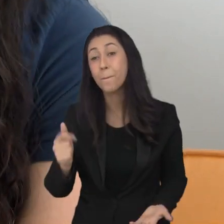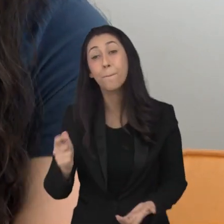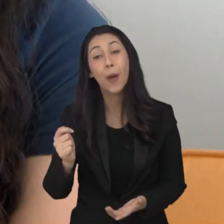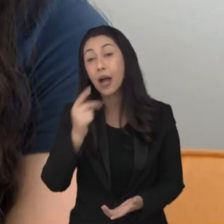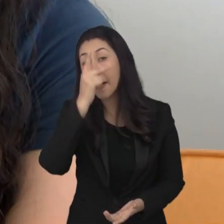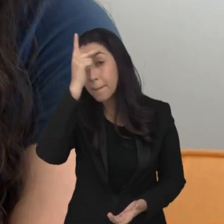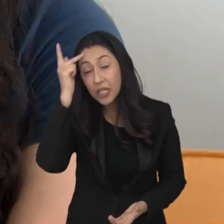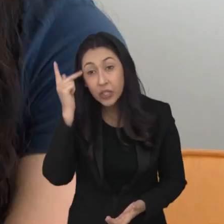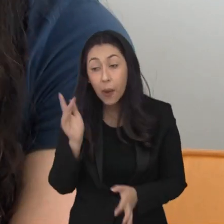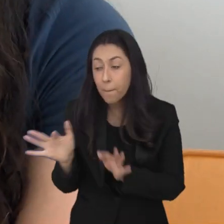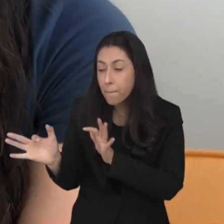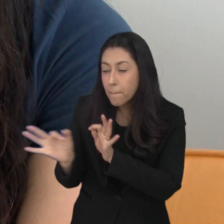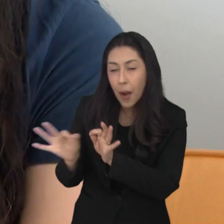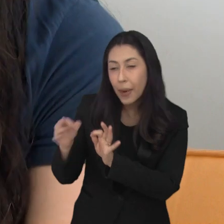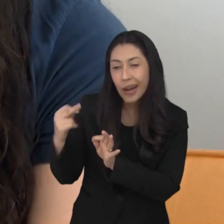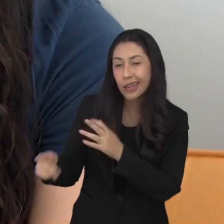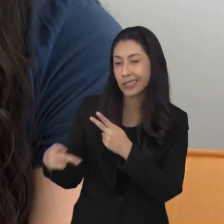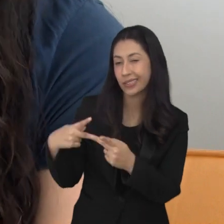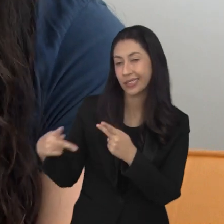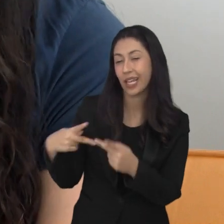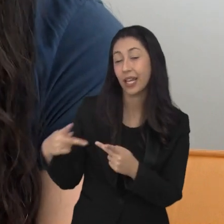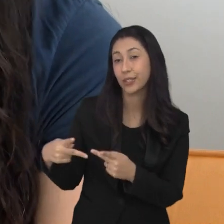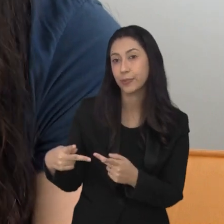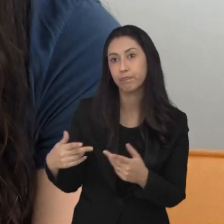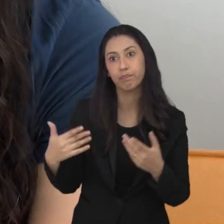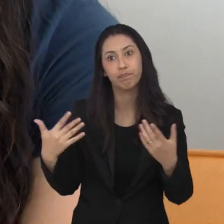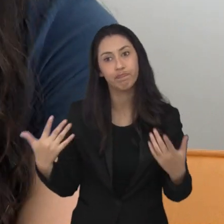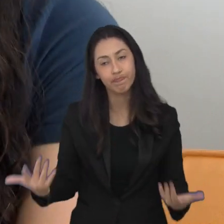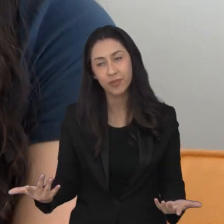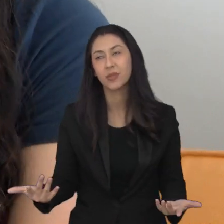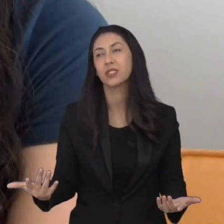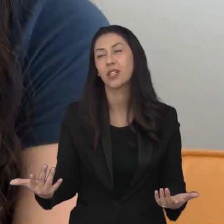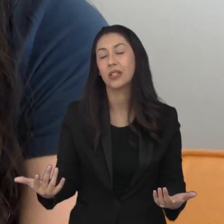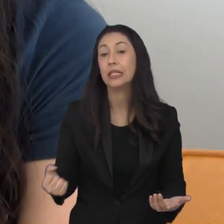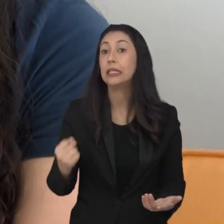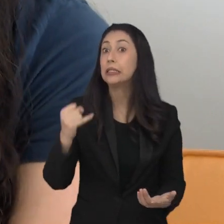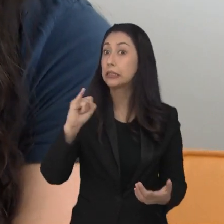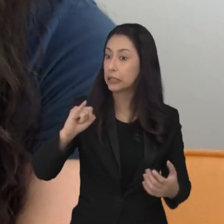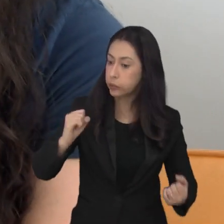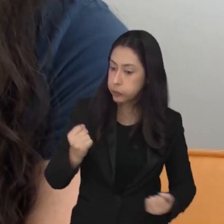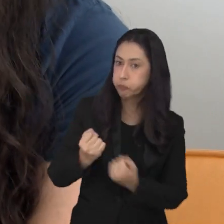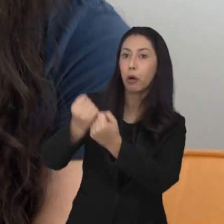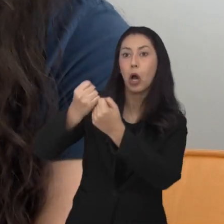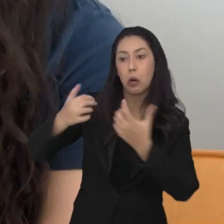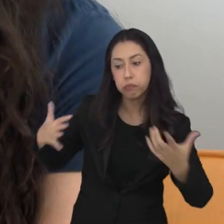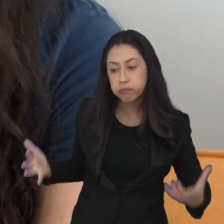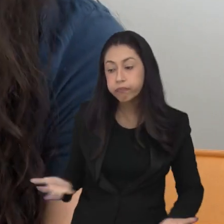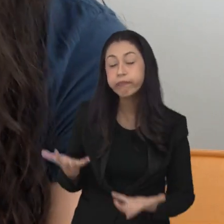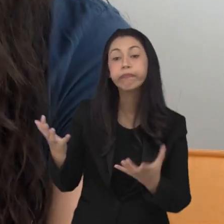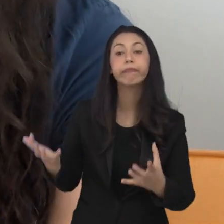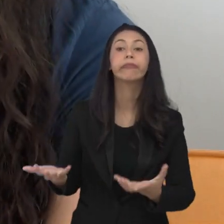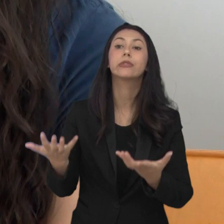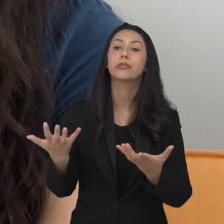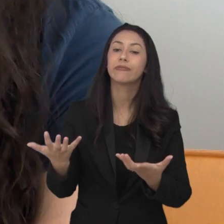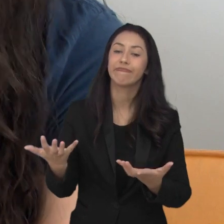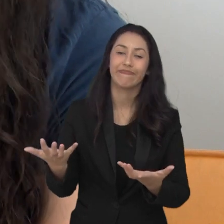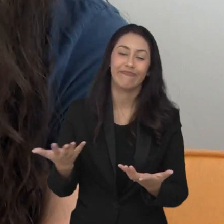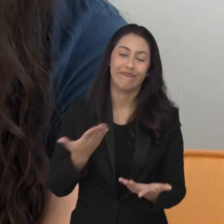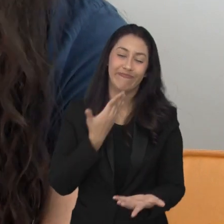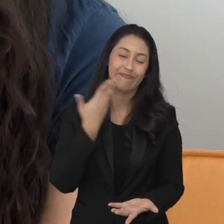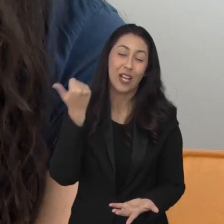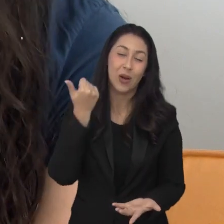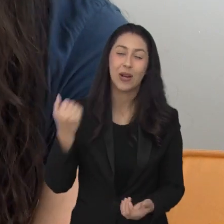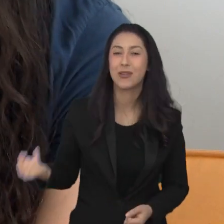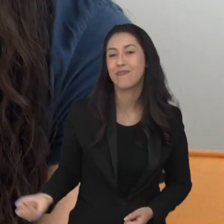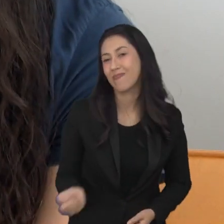mesmo. São poucas pessoas que desenvolvem aqui na cidade, por exemplo, então a gente tendo um incentivo a mais, tendo um espaço a